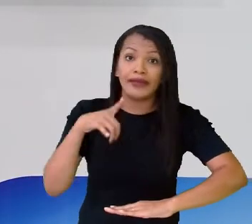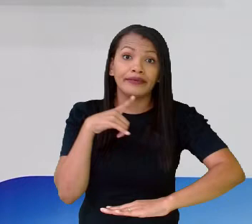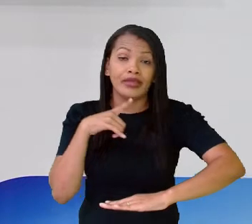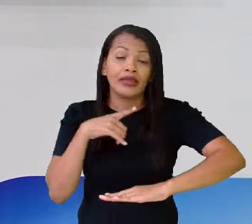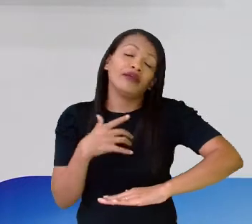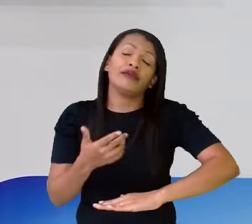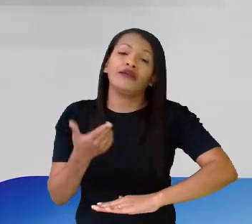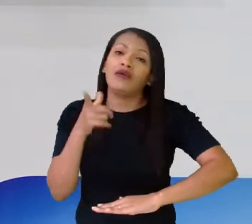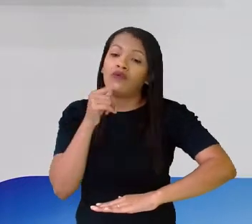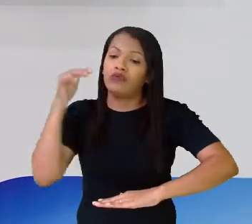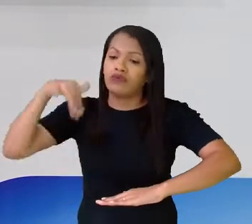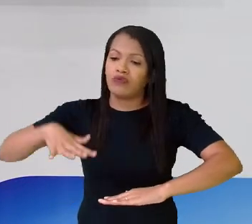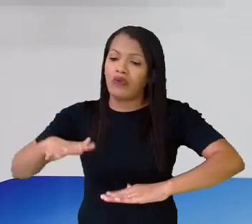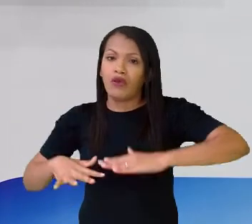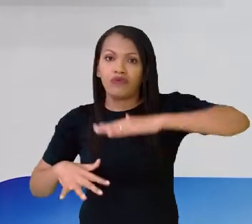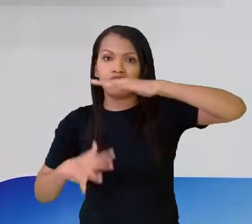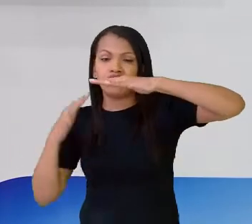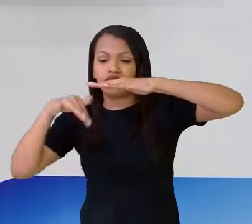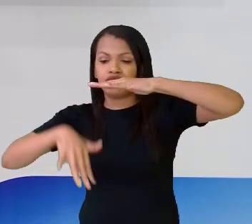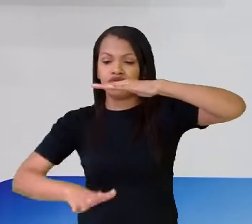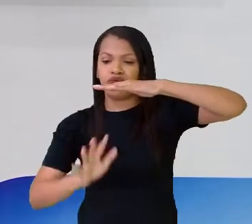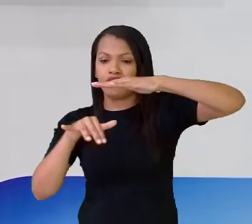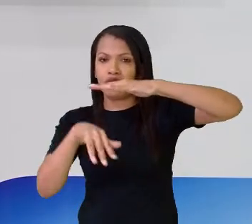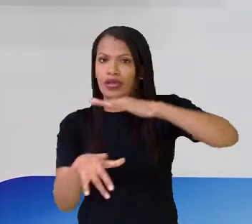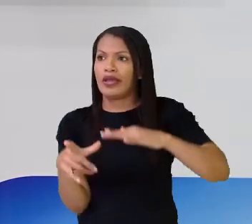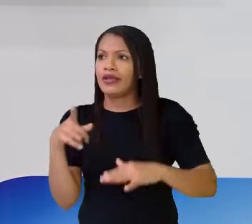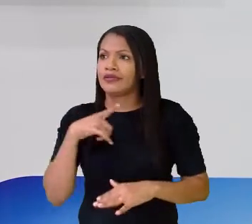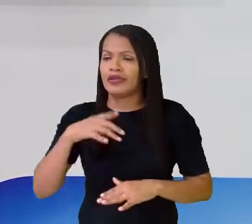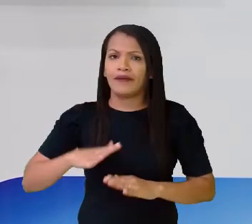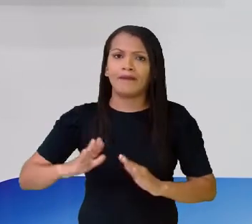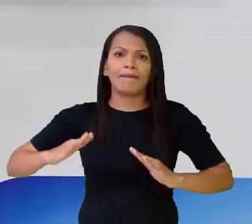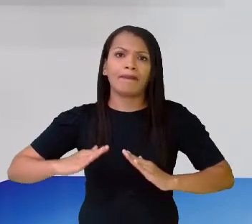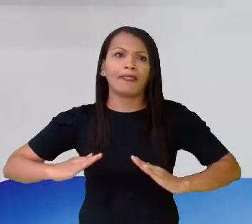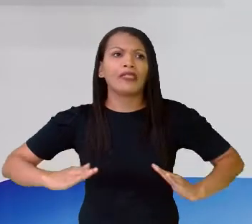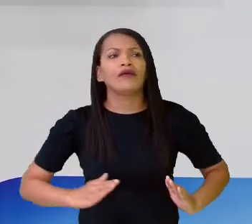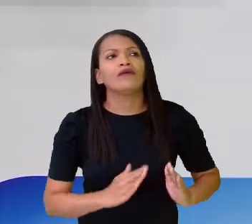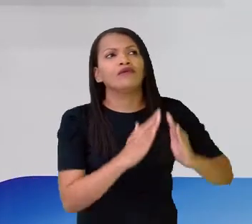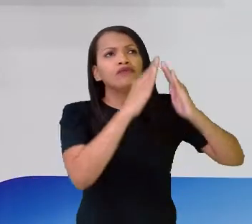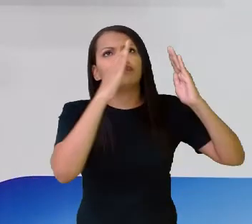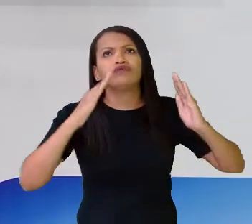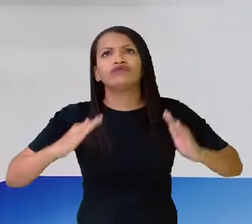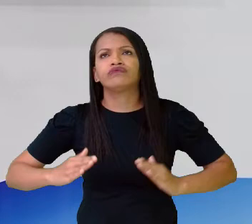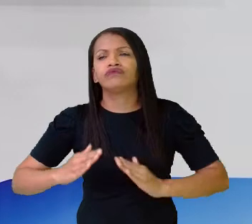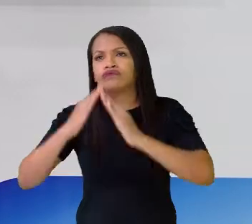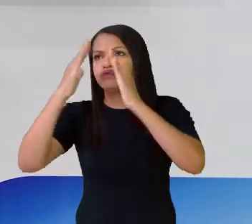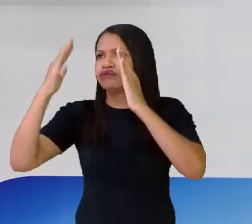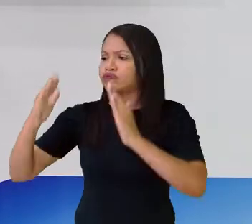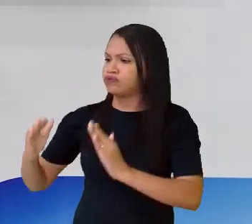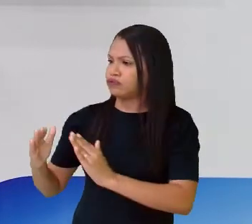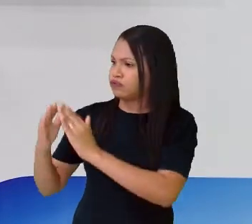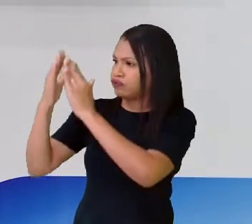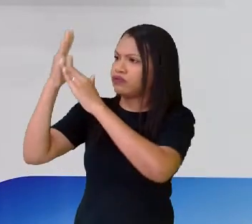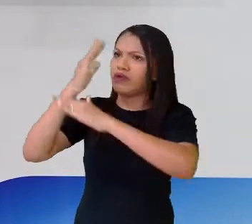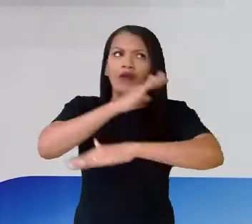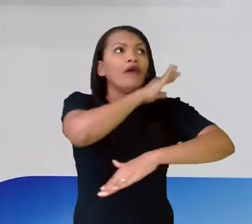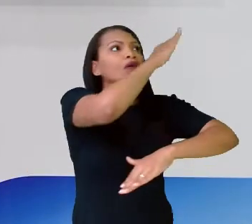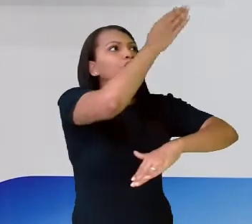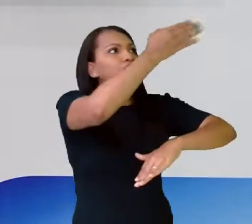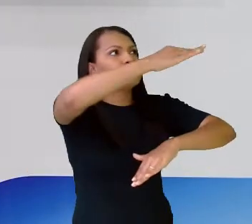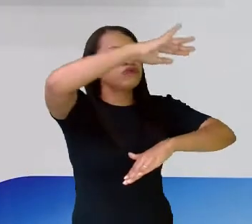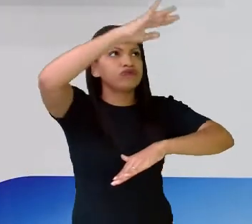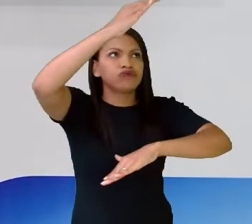tem montanha, tem região que tem serra, tem região que tem monte. Tudo varia de uma região para outra. E